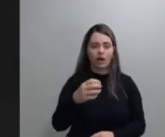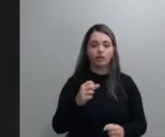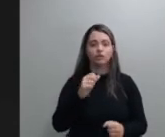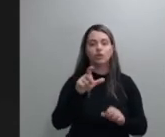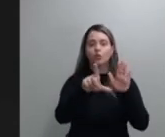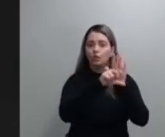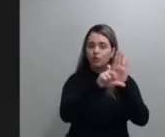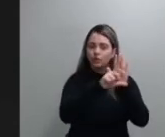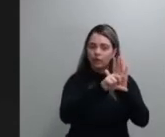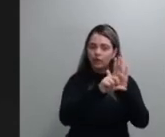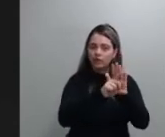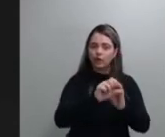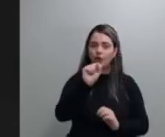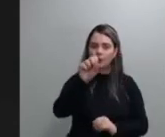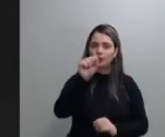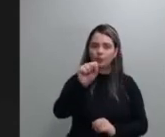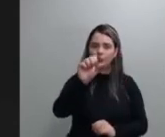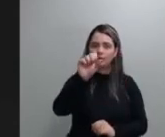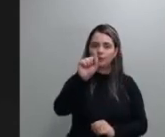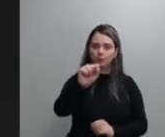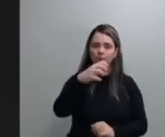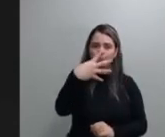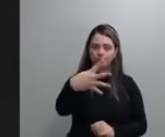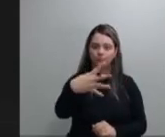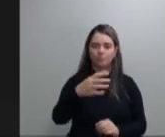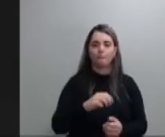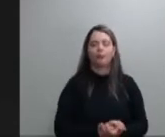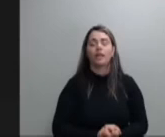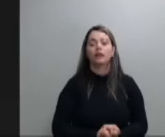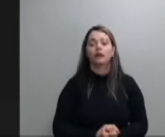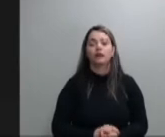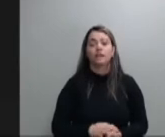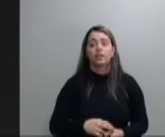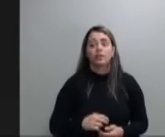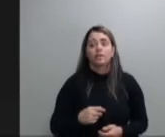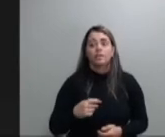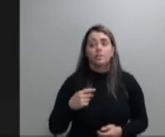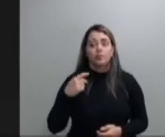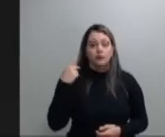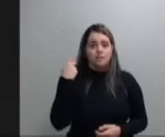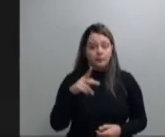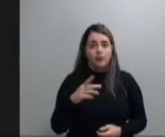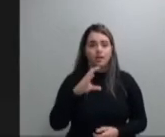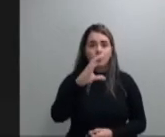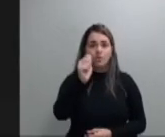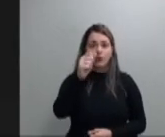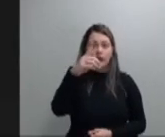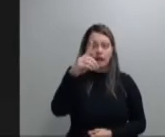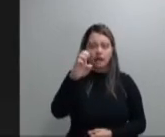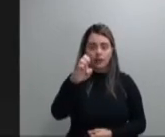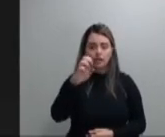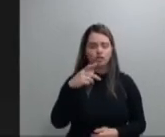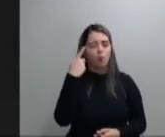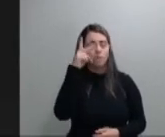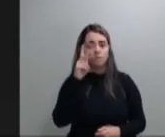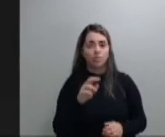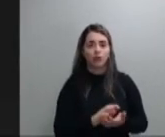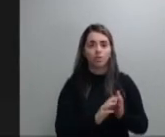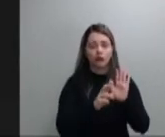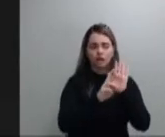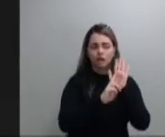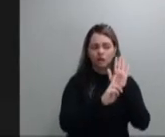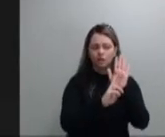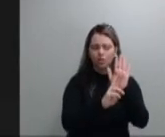por quanto a seu juízo a submissão da operação de concentração ao CAD teria sido realizada tempestivamente